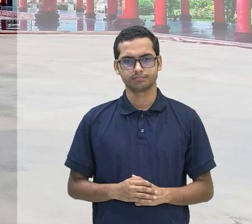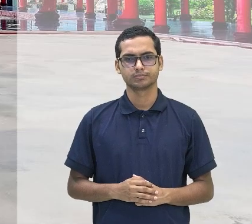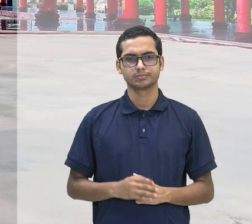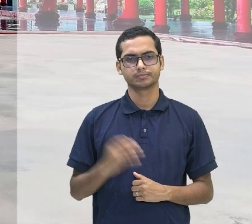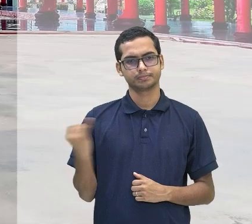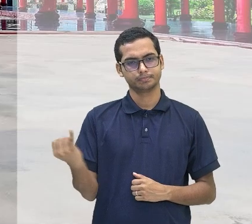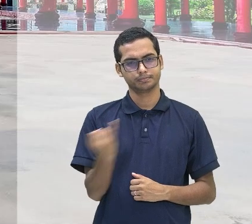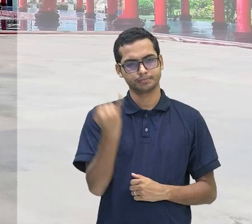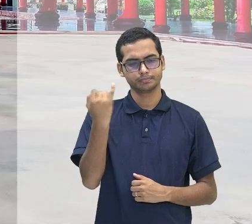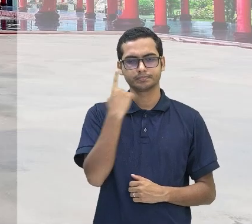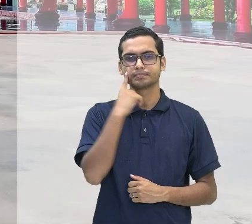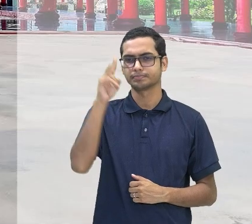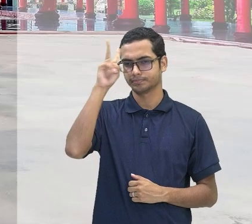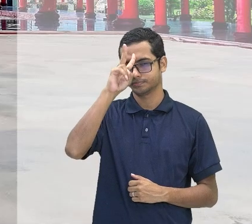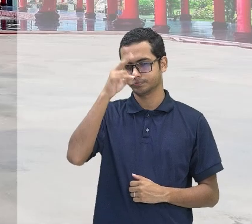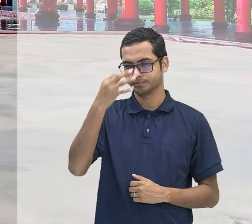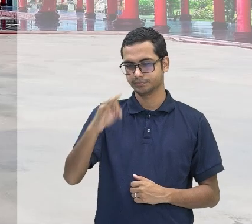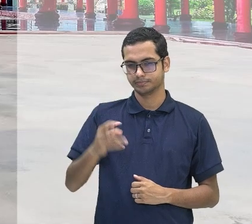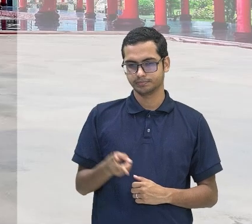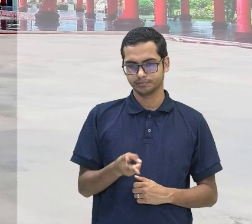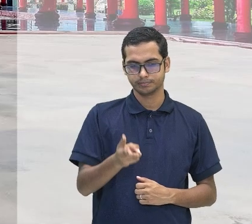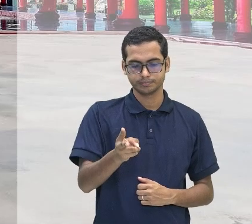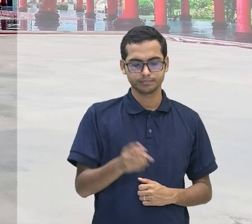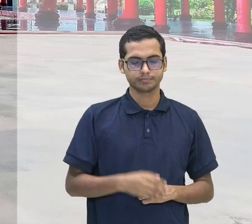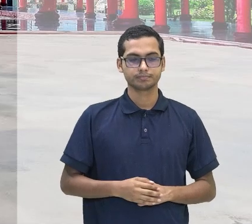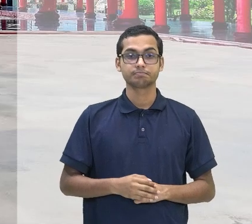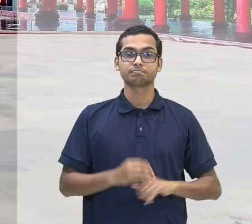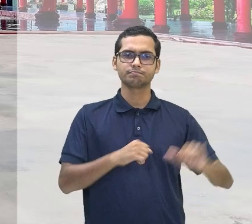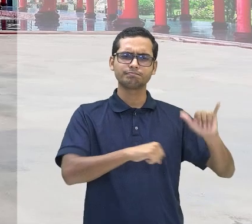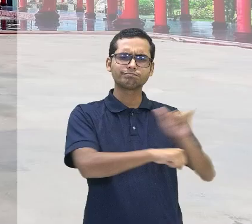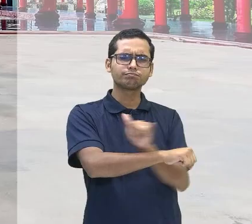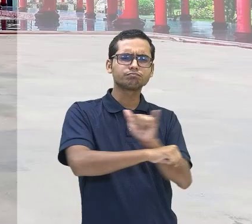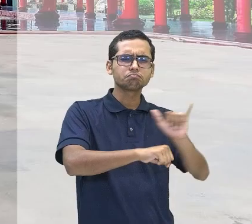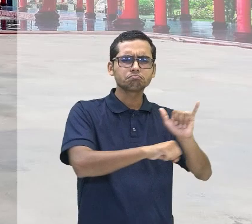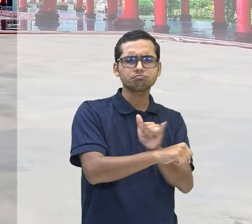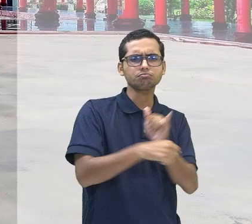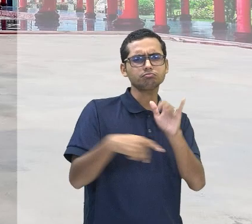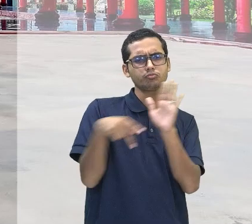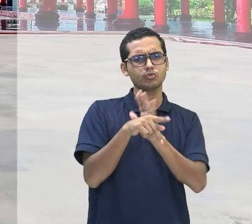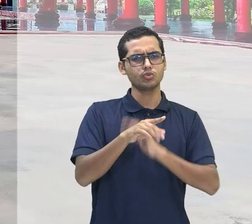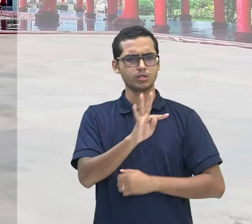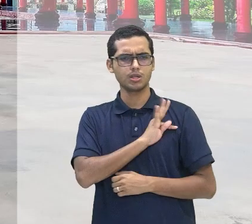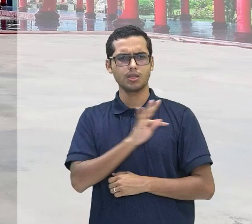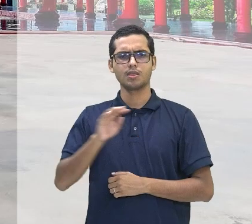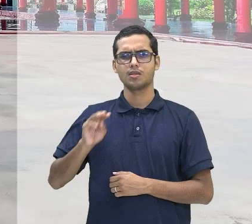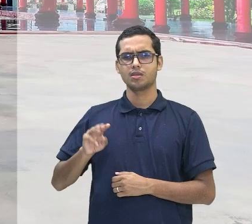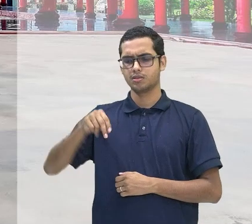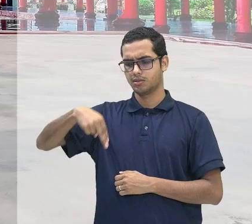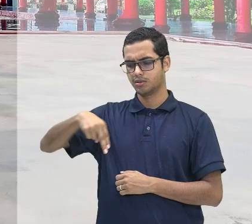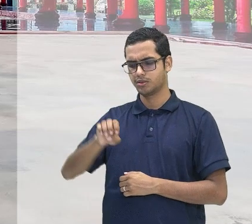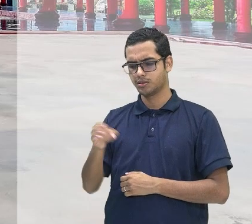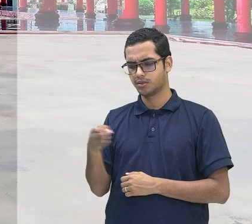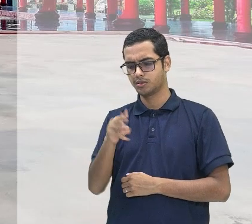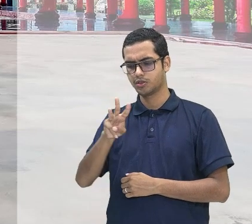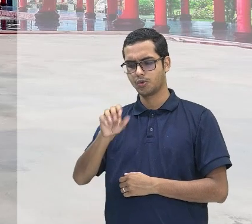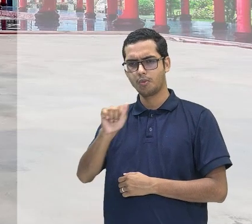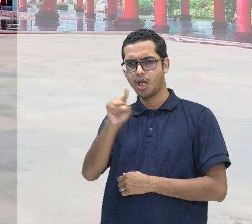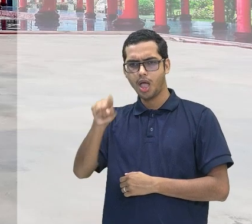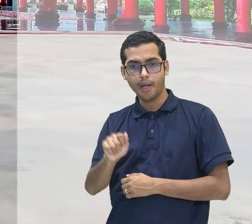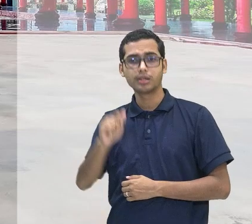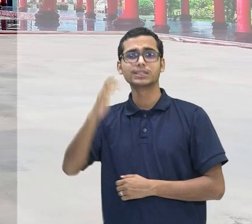questão. Bom, então quando a gente fala das técnicas Niwaza, que são técnicas mais ao solo, a gente tem que saber